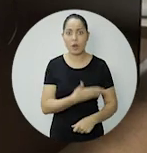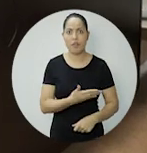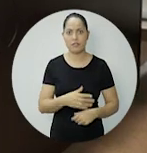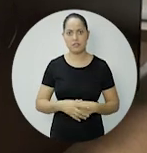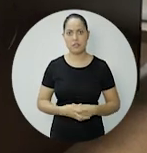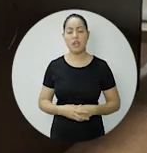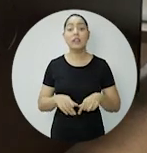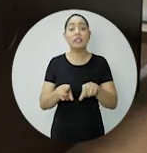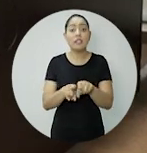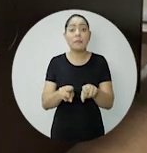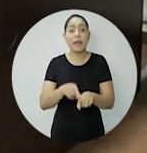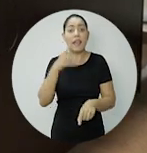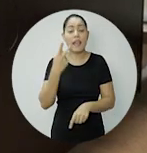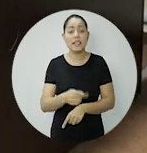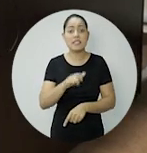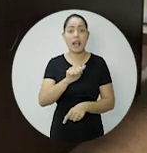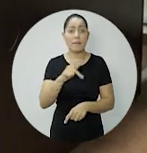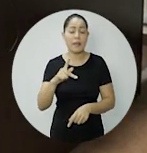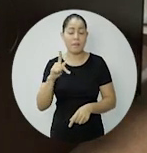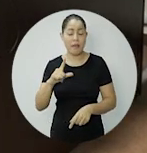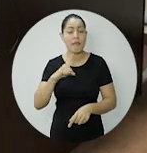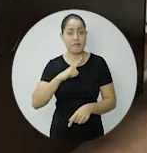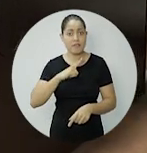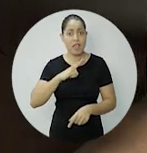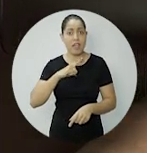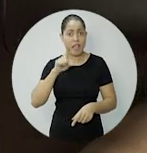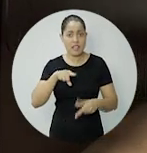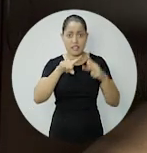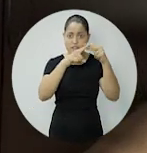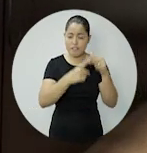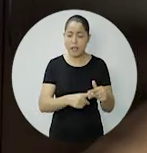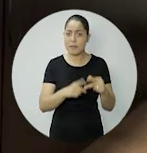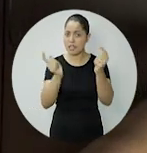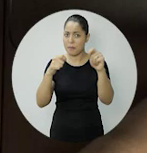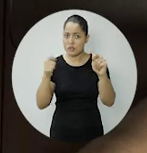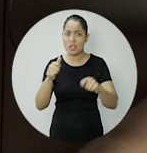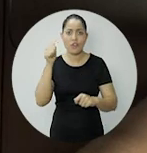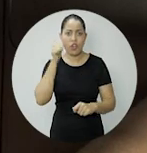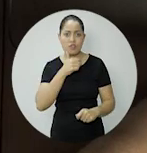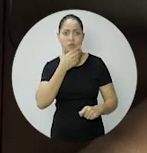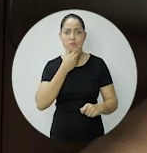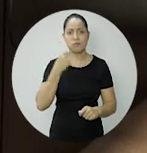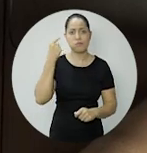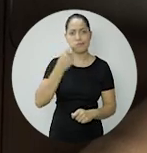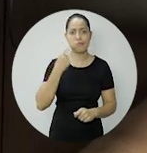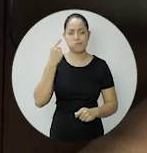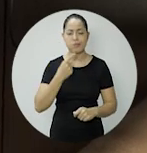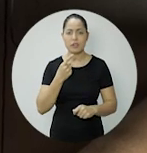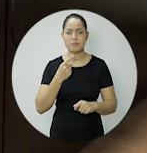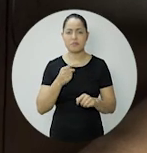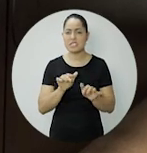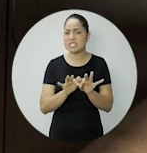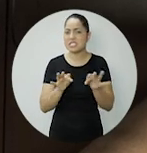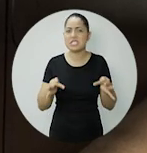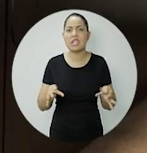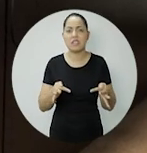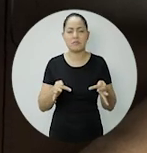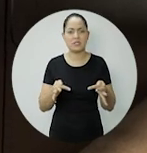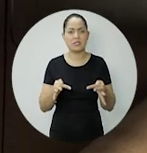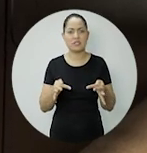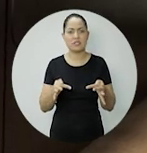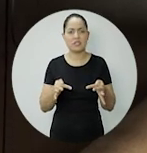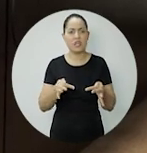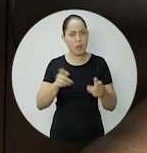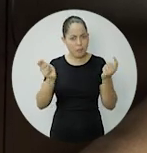provas. E este aplicativo tem este condão. Ele permite que o advogado, a advogada, em poucas linhas, como se fosse